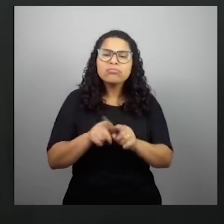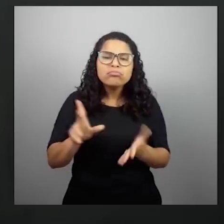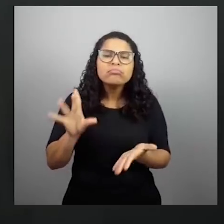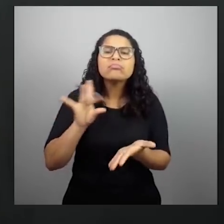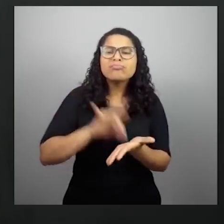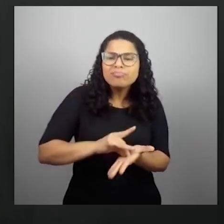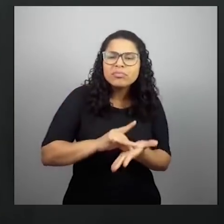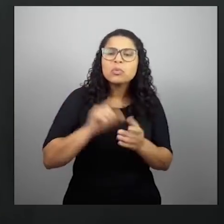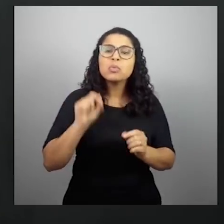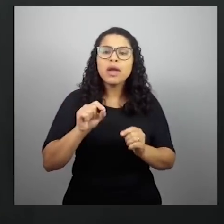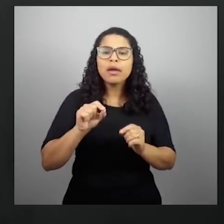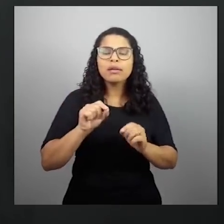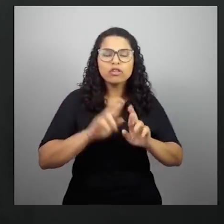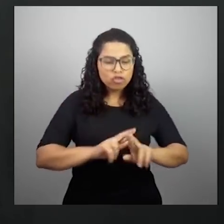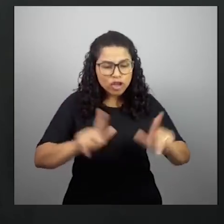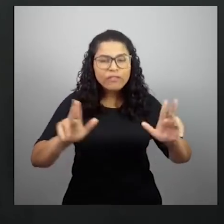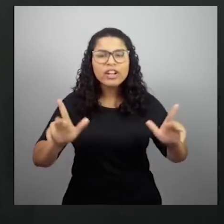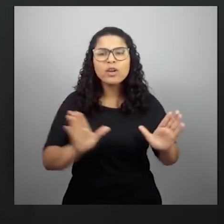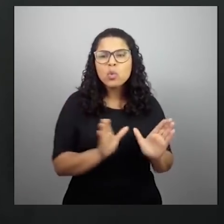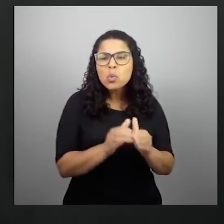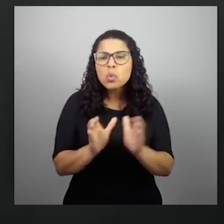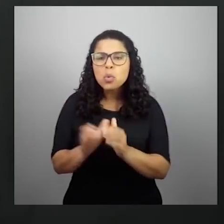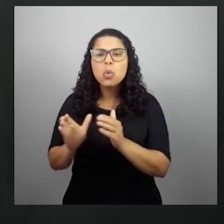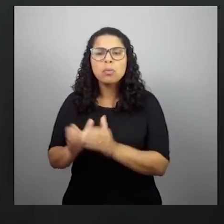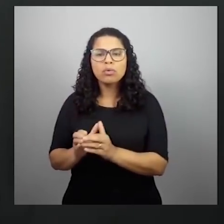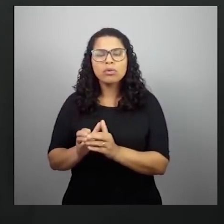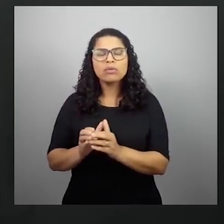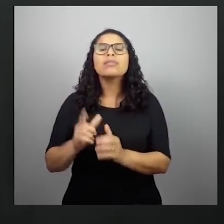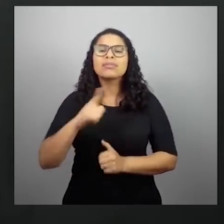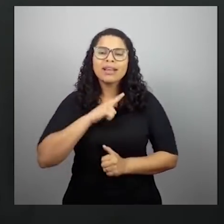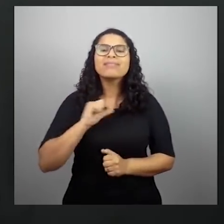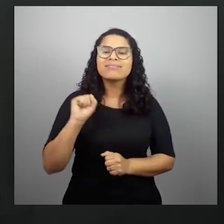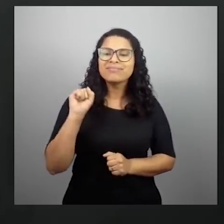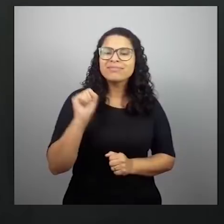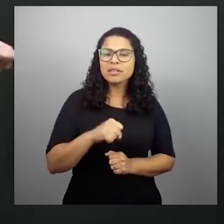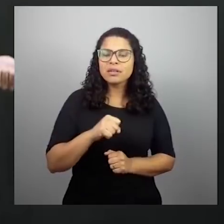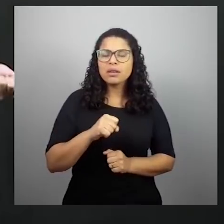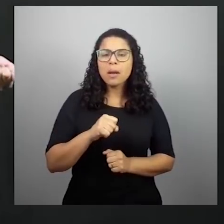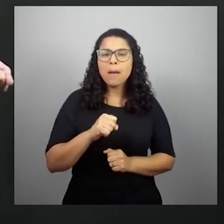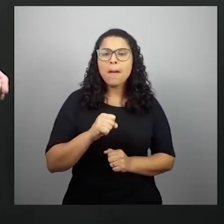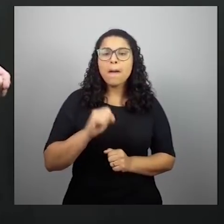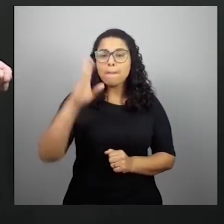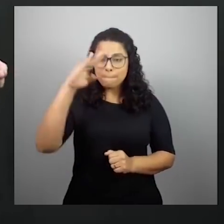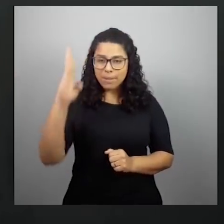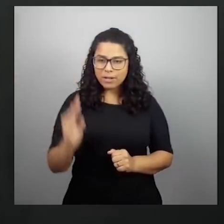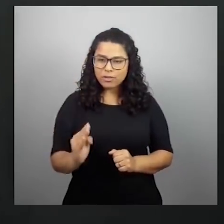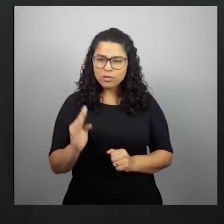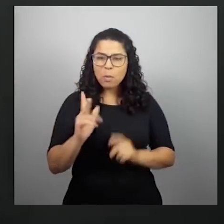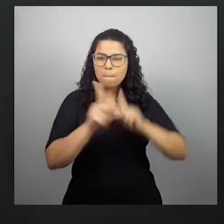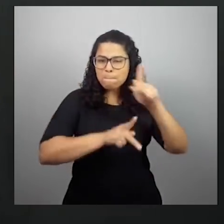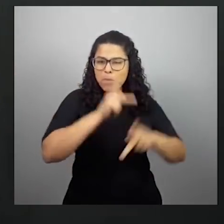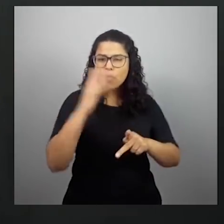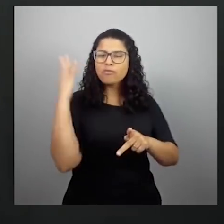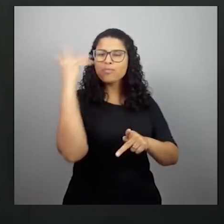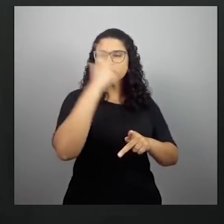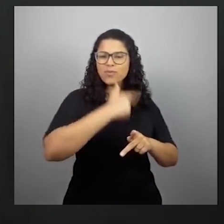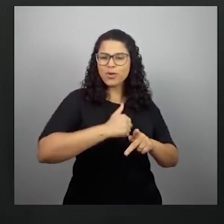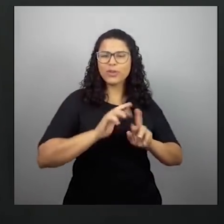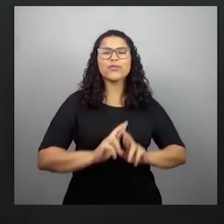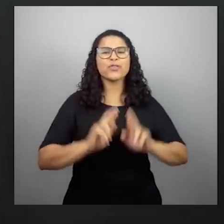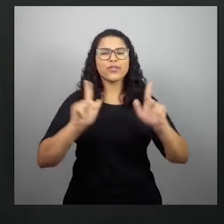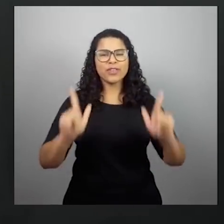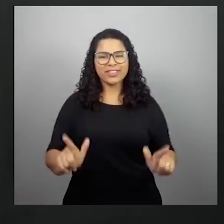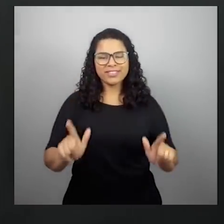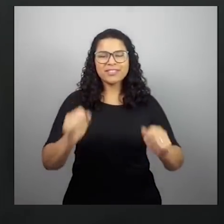isso é provavelmente o que o povo brasileiro tem de mais bonito, embora tenha gerado muitos conflitos ao longo da nossa história.